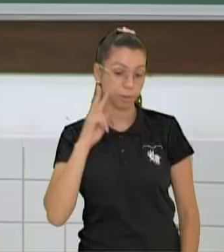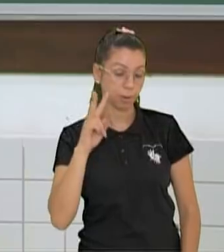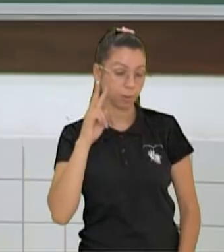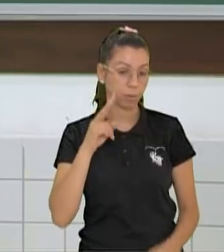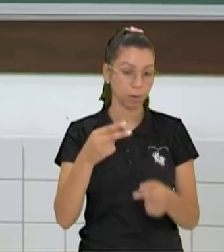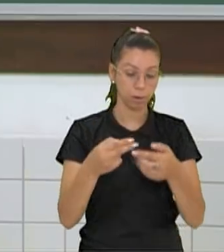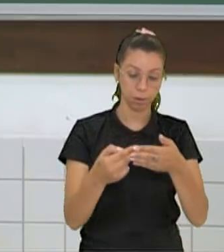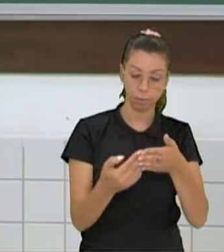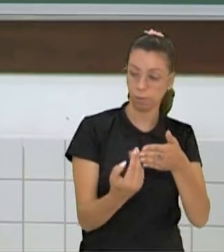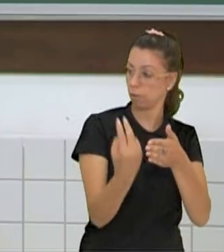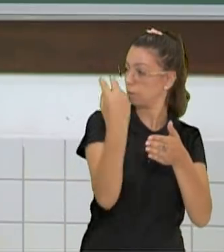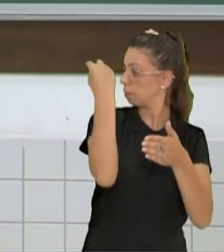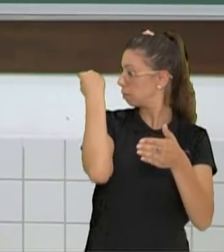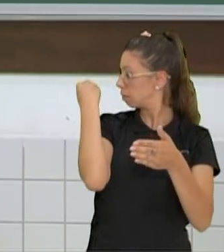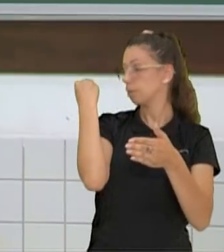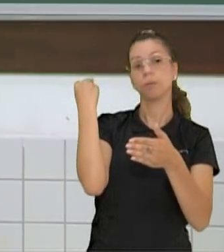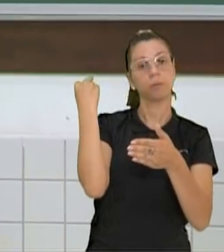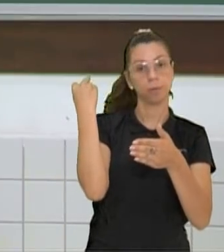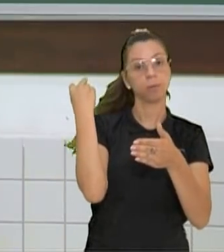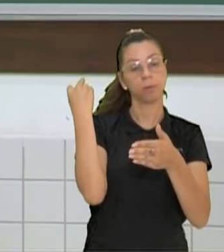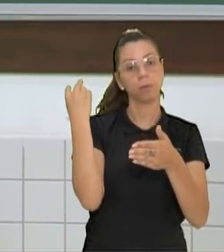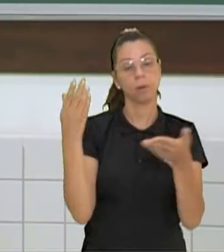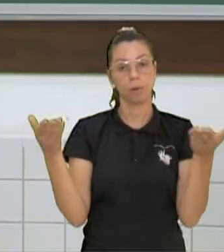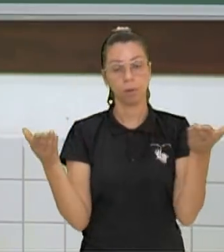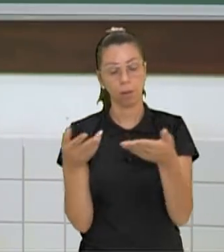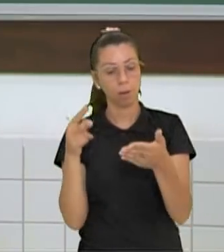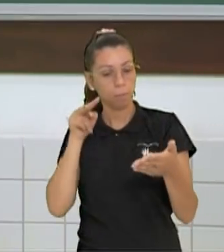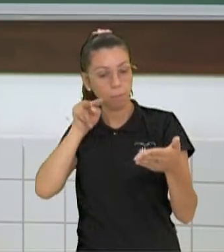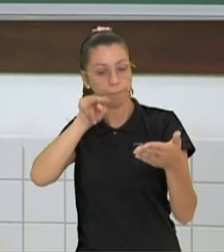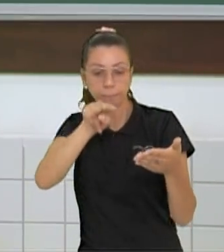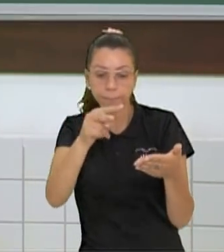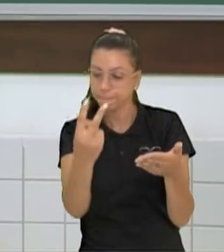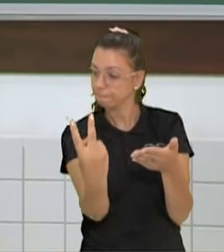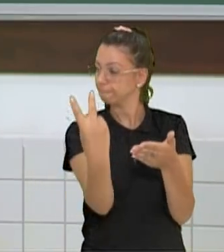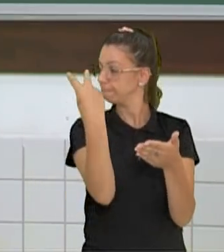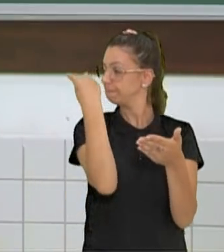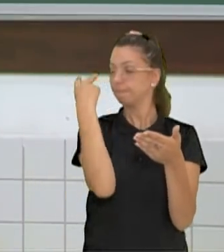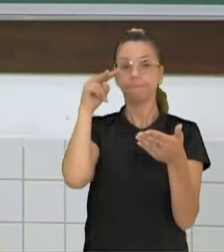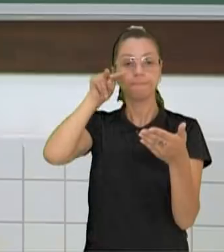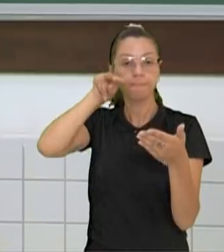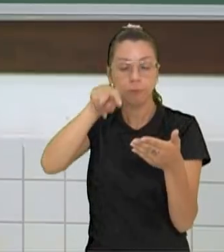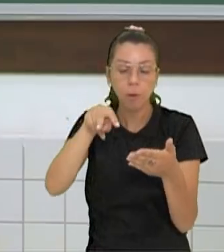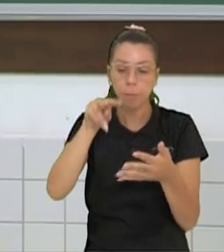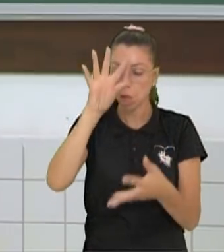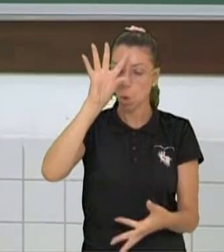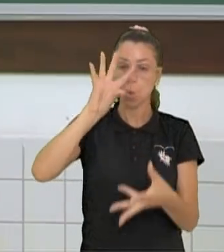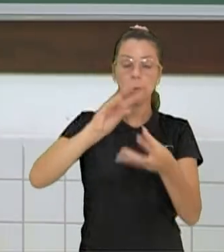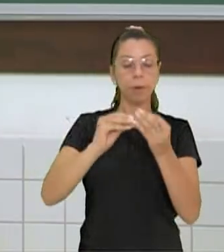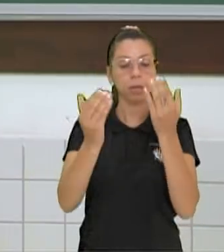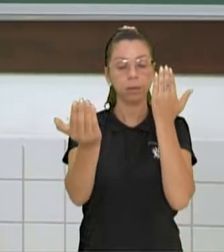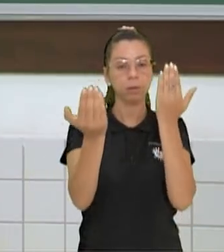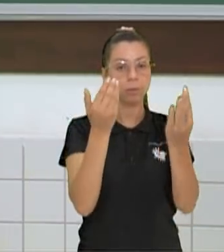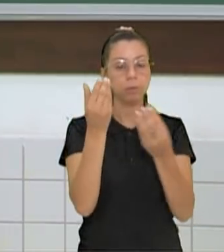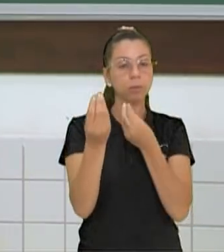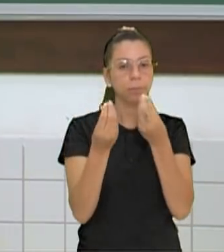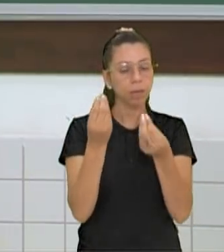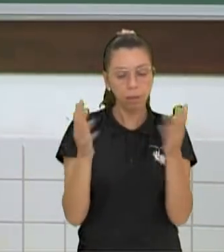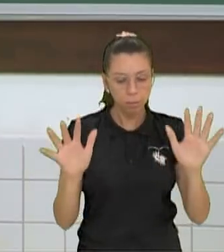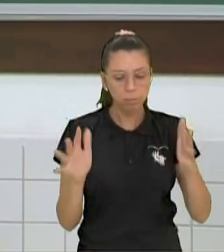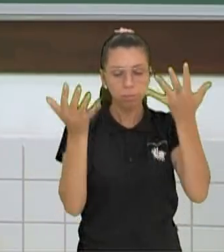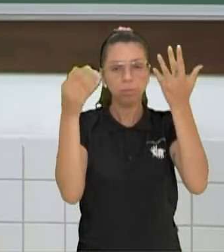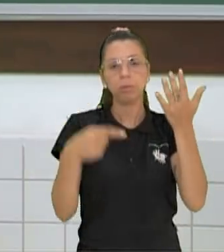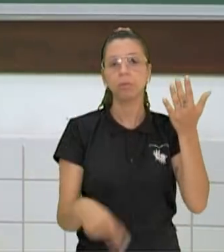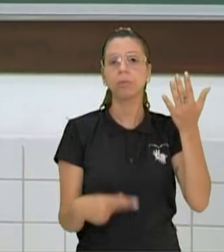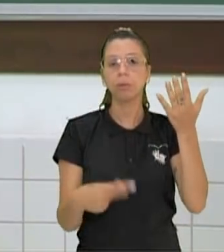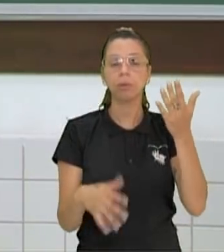para trás. Claro que nós estamos olhando para o tempo presente. Você sempre fica buscando entender como que viemos parar aqui.